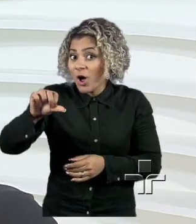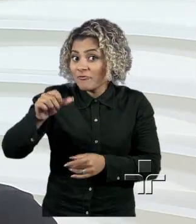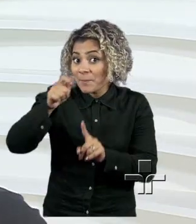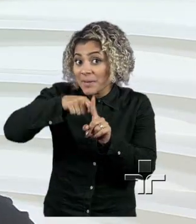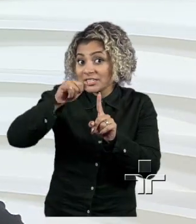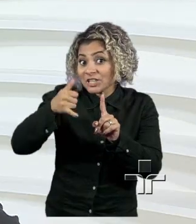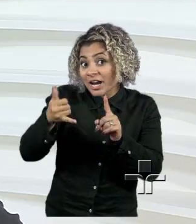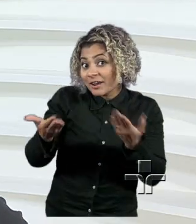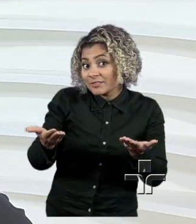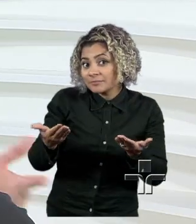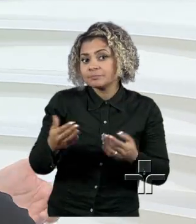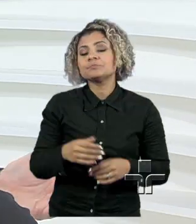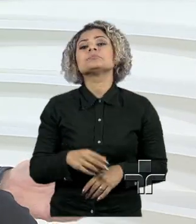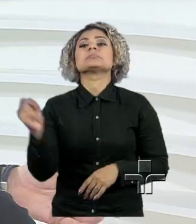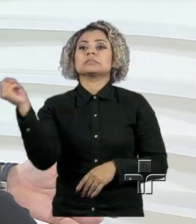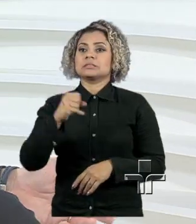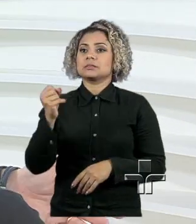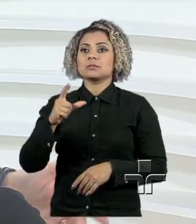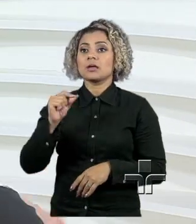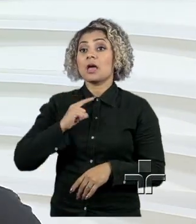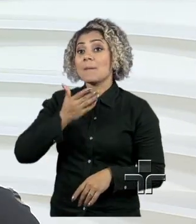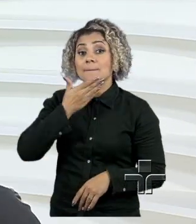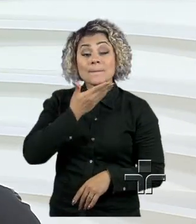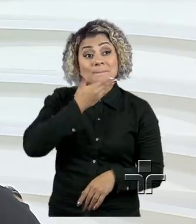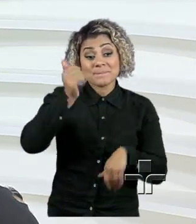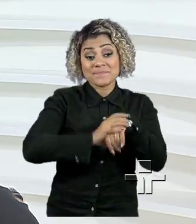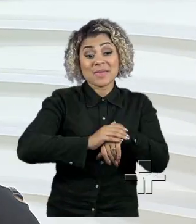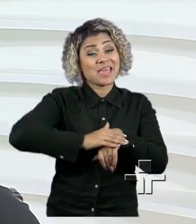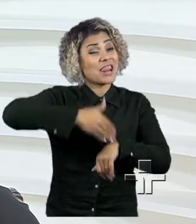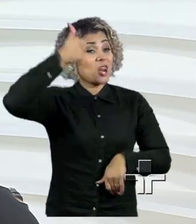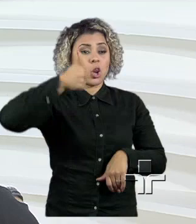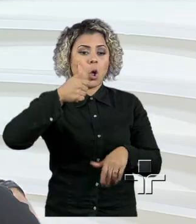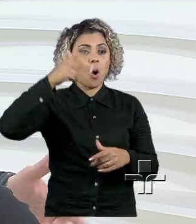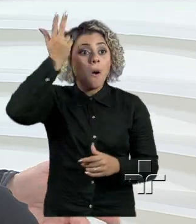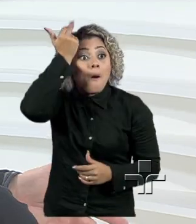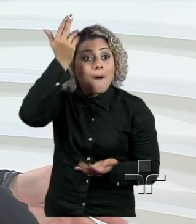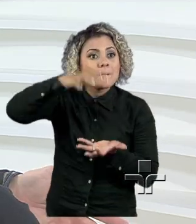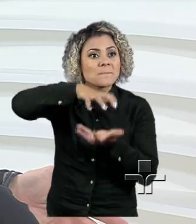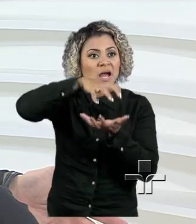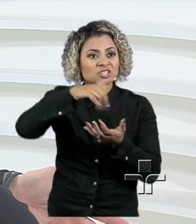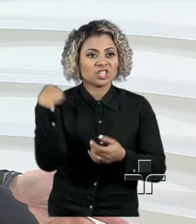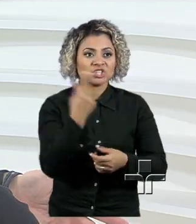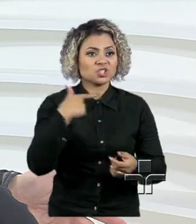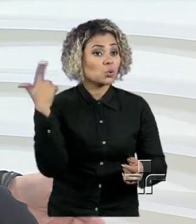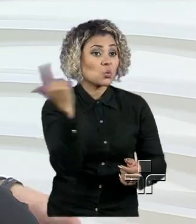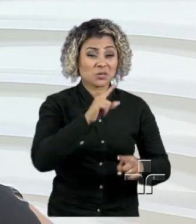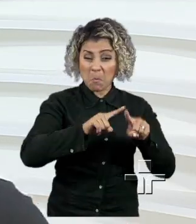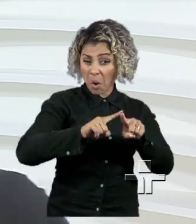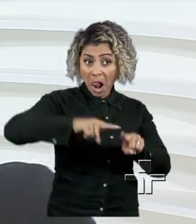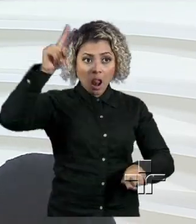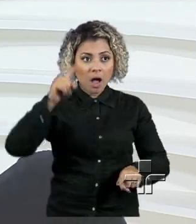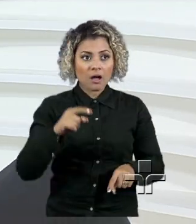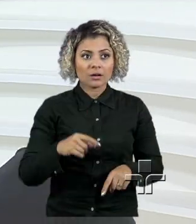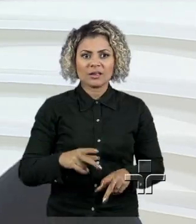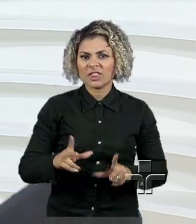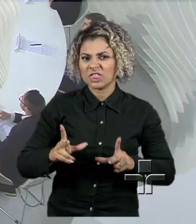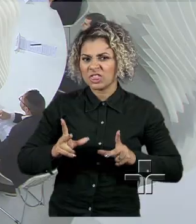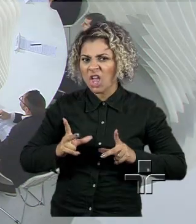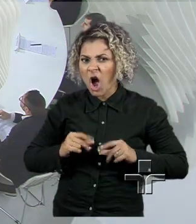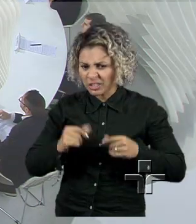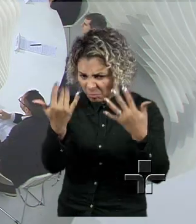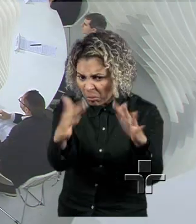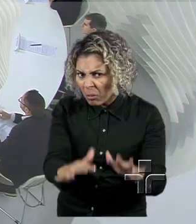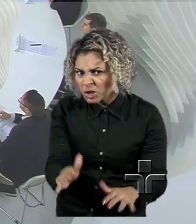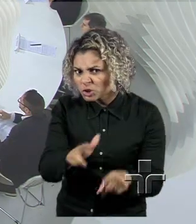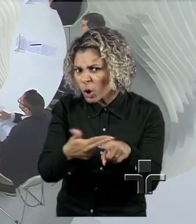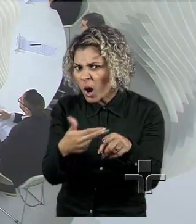acabamos de sair de uma Páscoa que foi a melhor Páscoa da nossa história. Nós estamos ganhando share de mercado. A crise é boa para o chocolate, Circe.